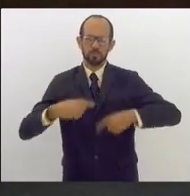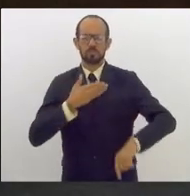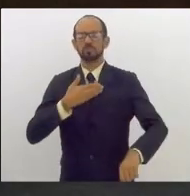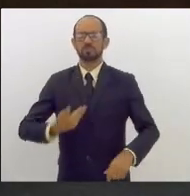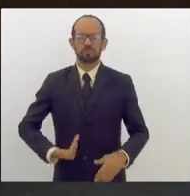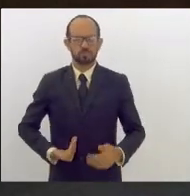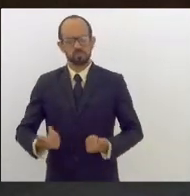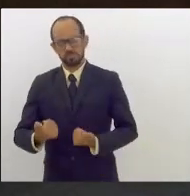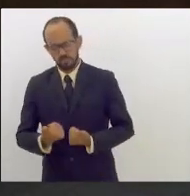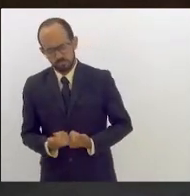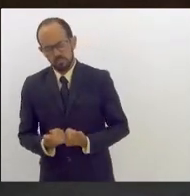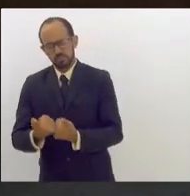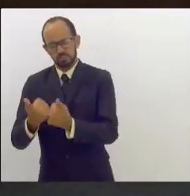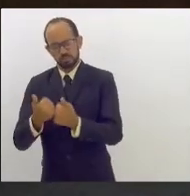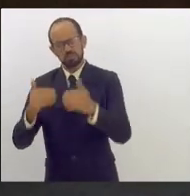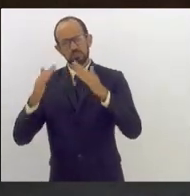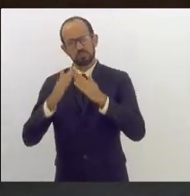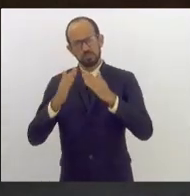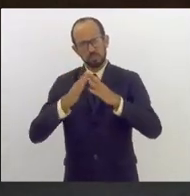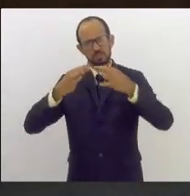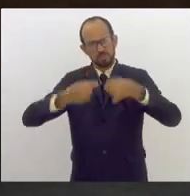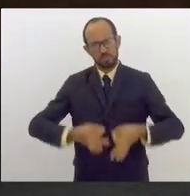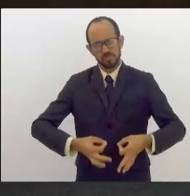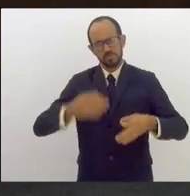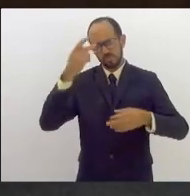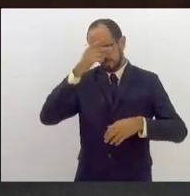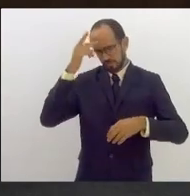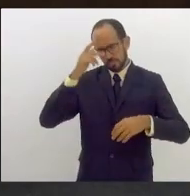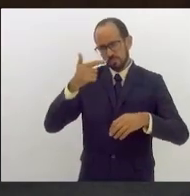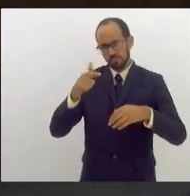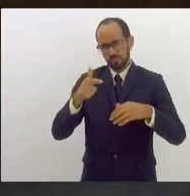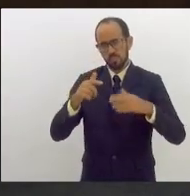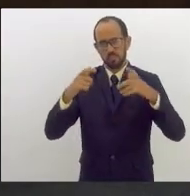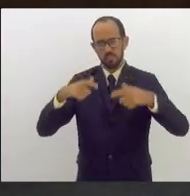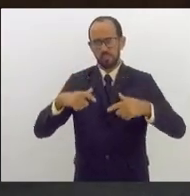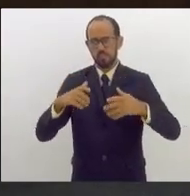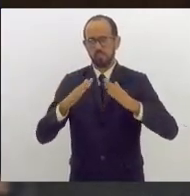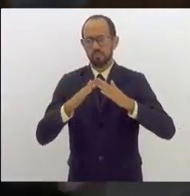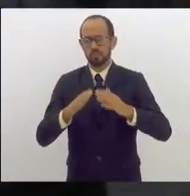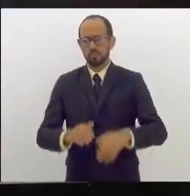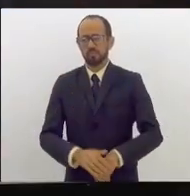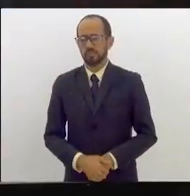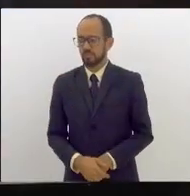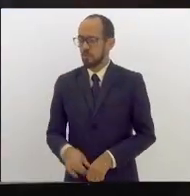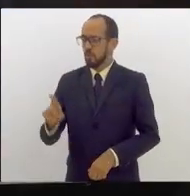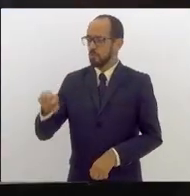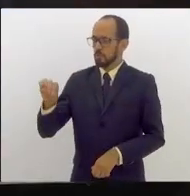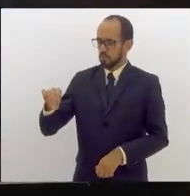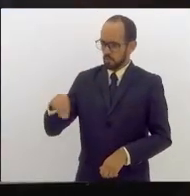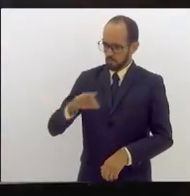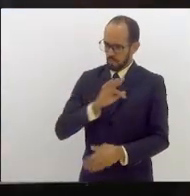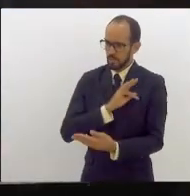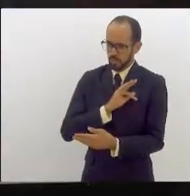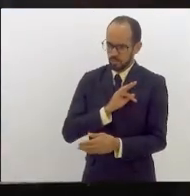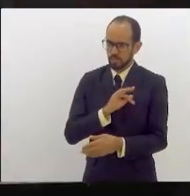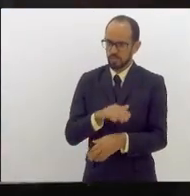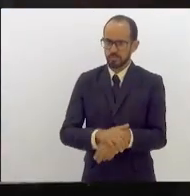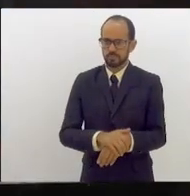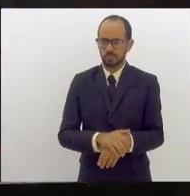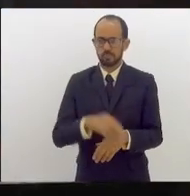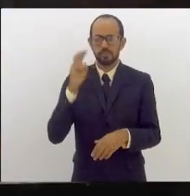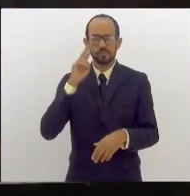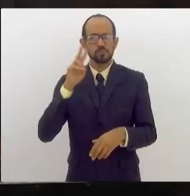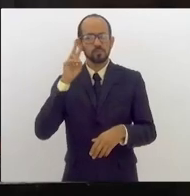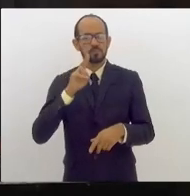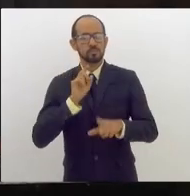ajude a garantir moradia digna para quem não tem teto Obrigado Deputado matar Rocha você me conhecer mais um minuto e queria lembrar inclusive que na campanha